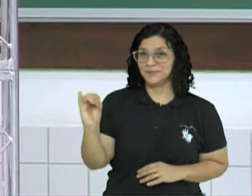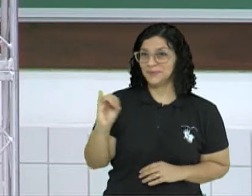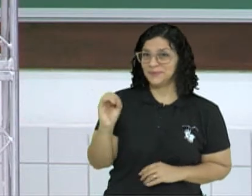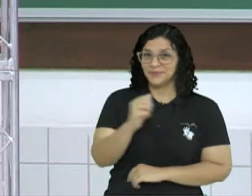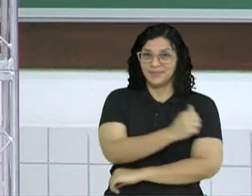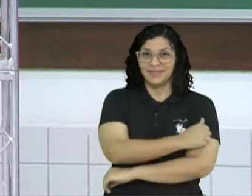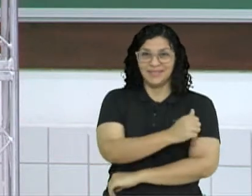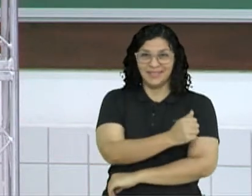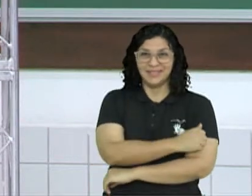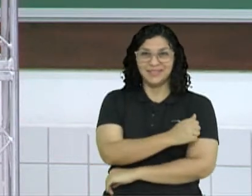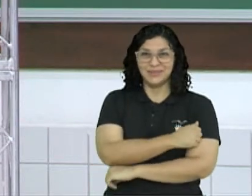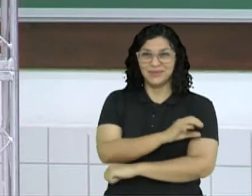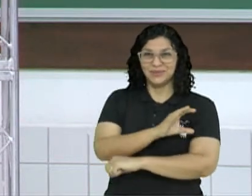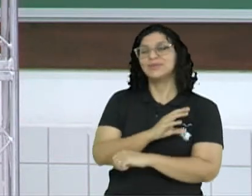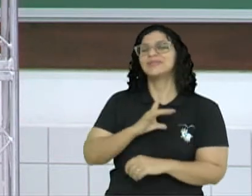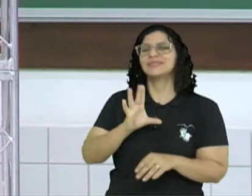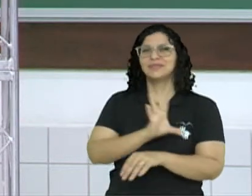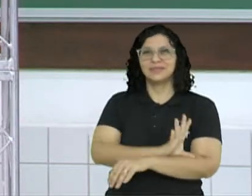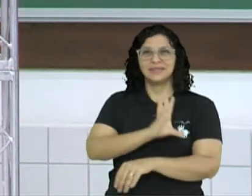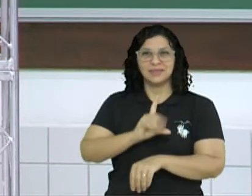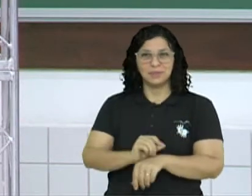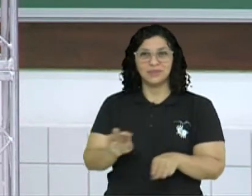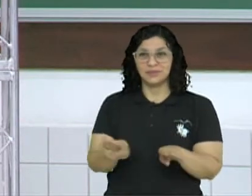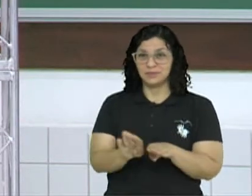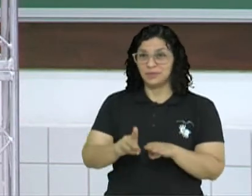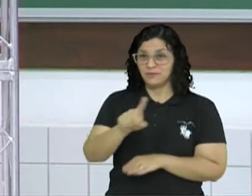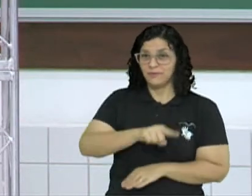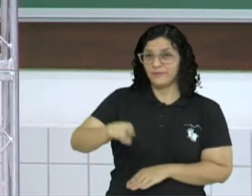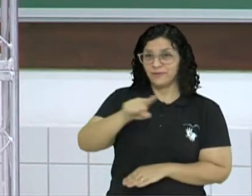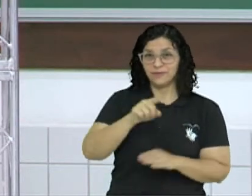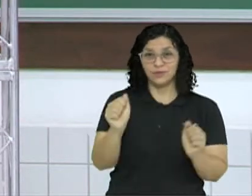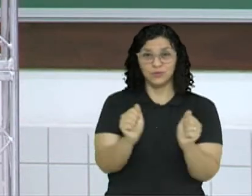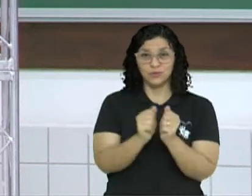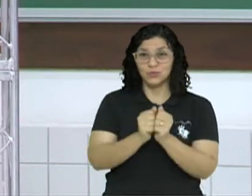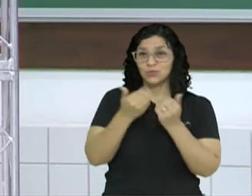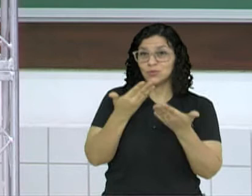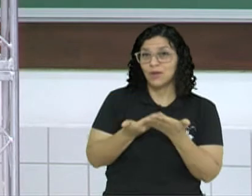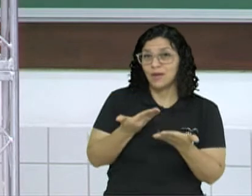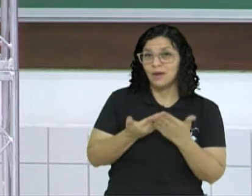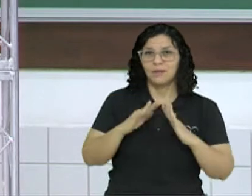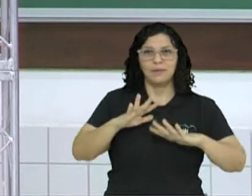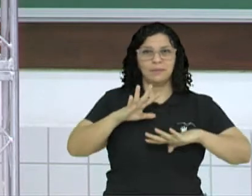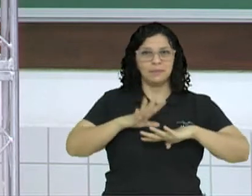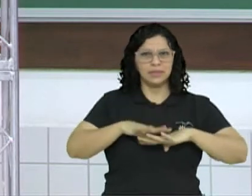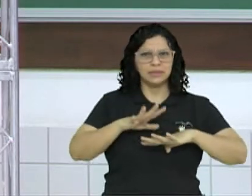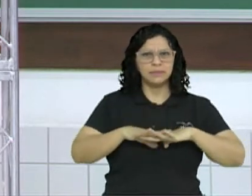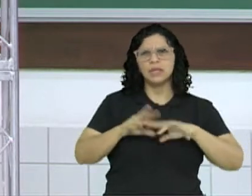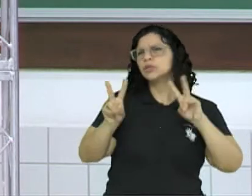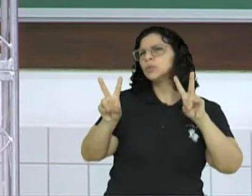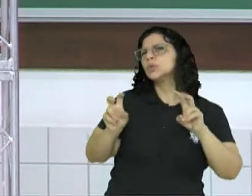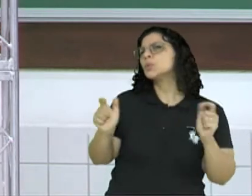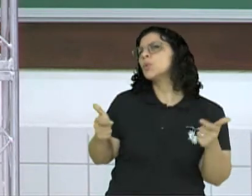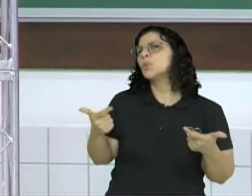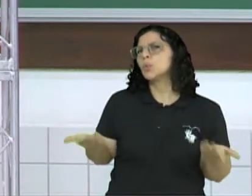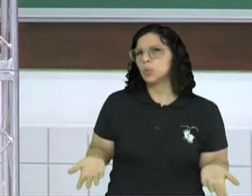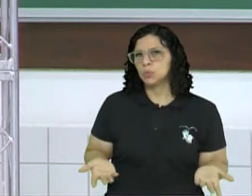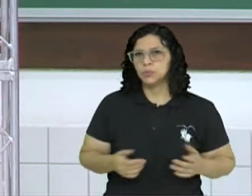Olá, alunos da EJA, tudo bem? Estamos aqui para mais uma aula de matemática. Vamos ver qual é o assunto de